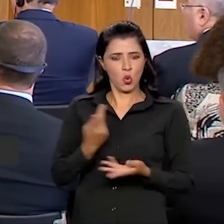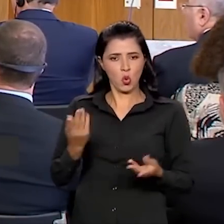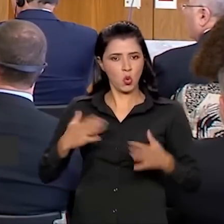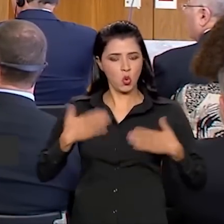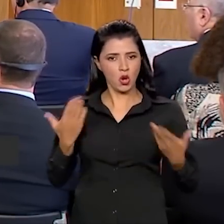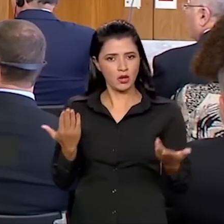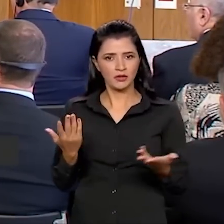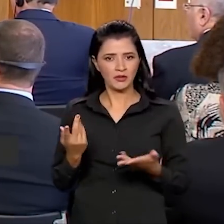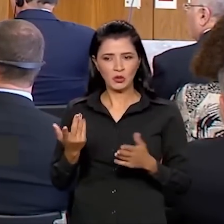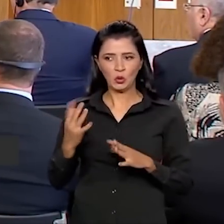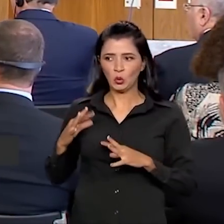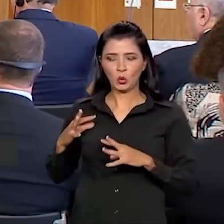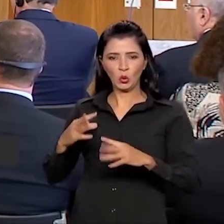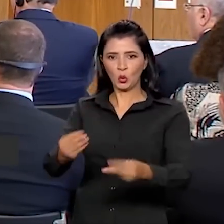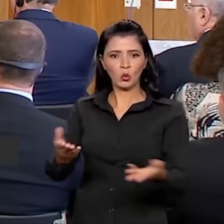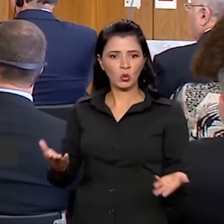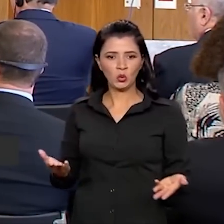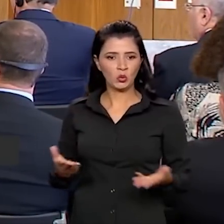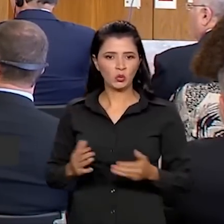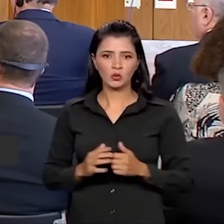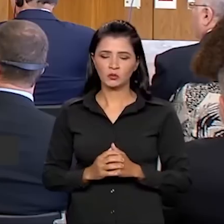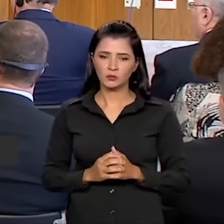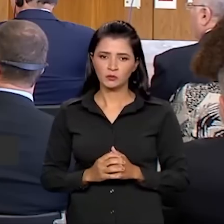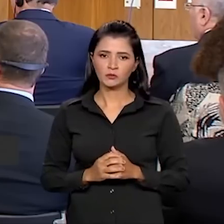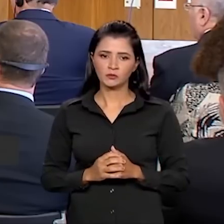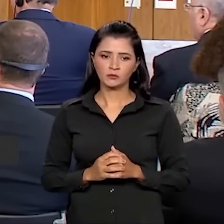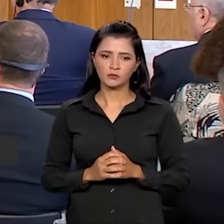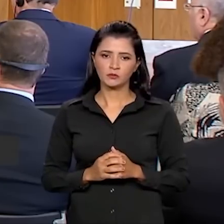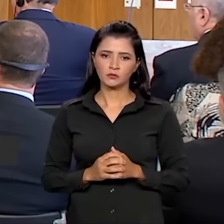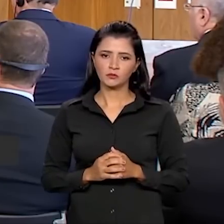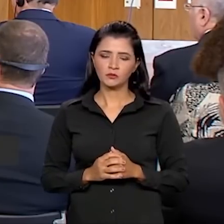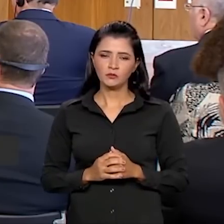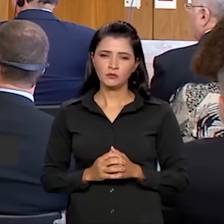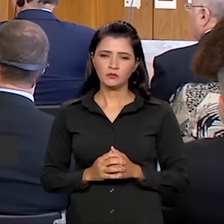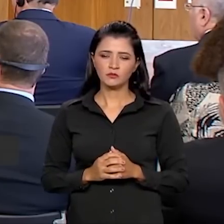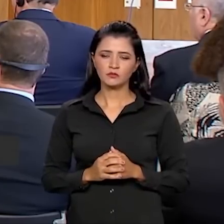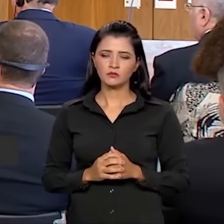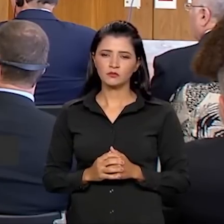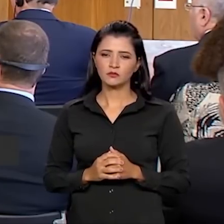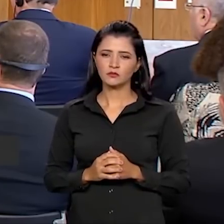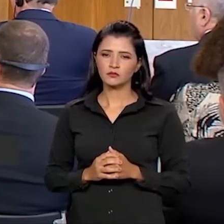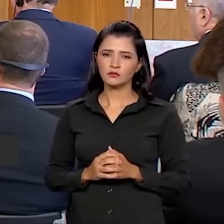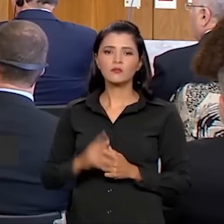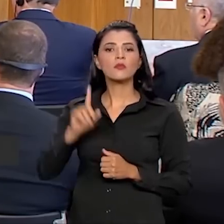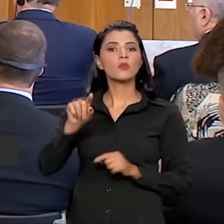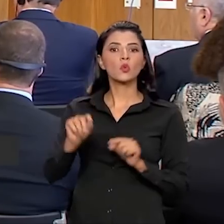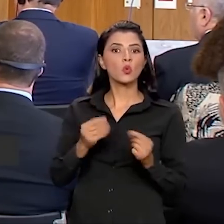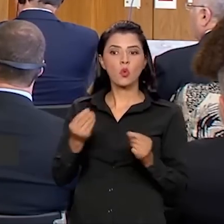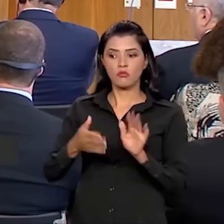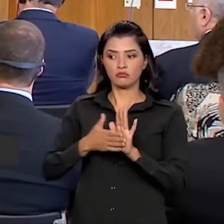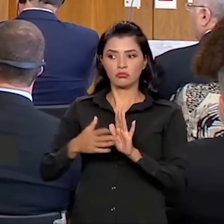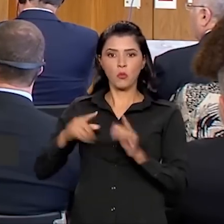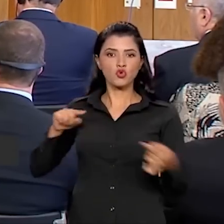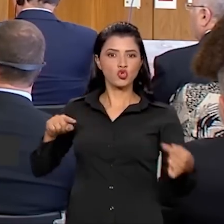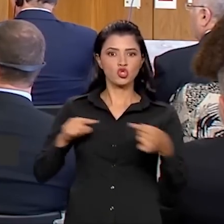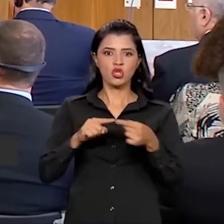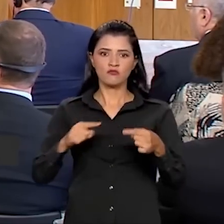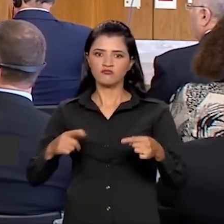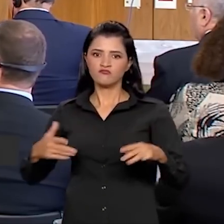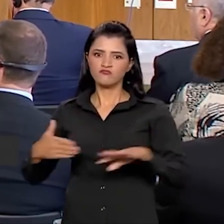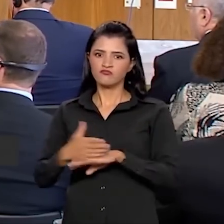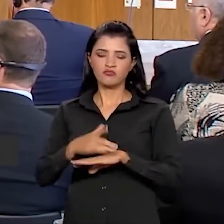Todo. Tudo. Se pretendeu invadir, assaltar a embaixada de Venezuela aqui. Pretenderam invadir.